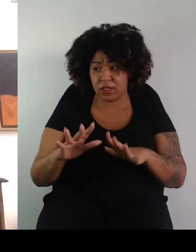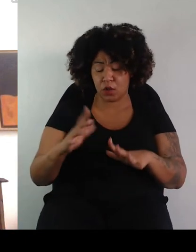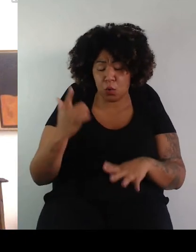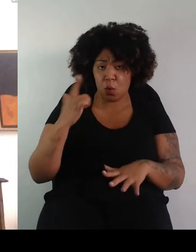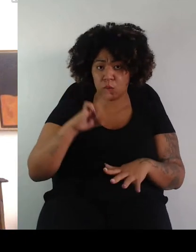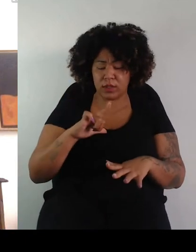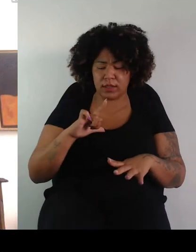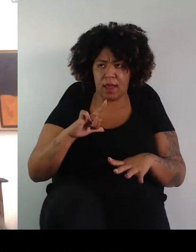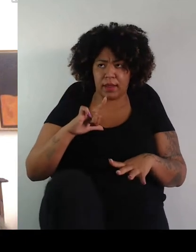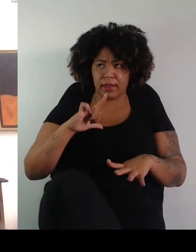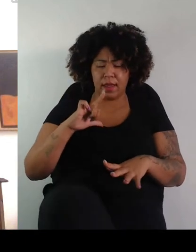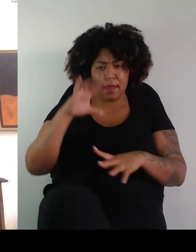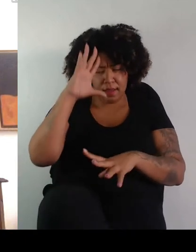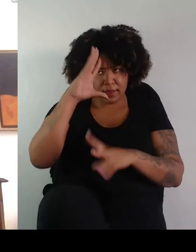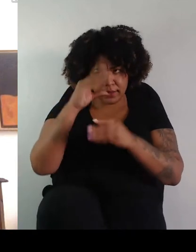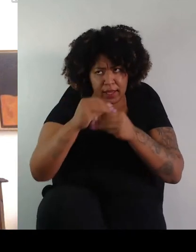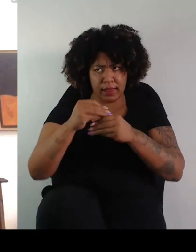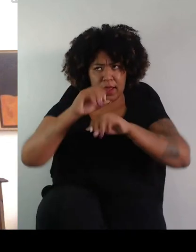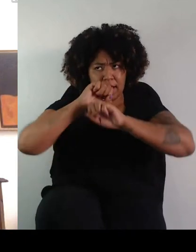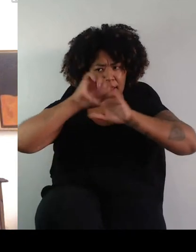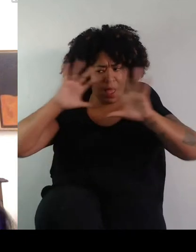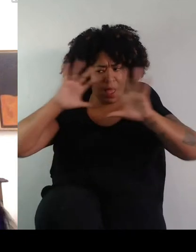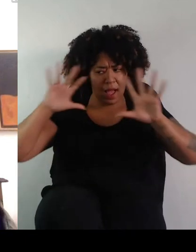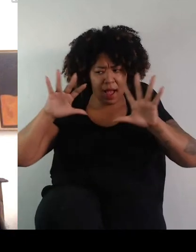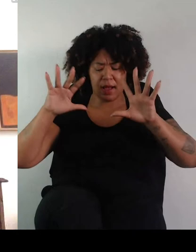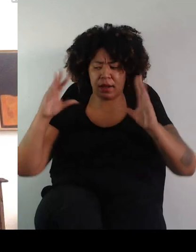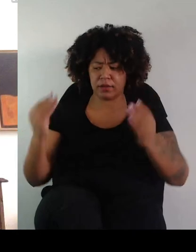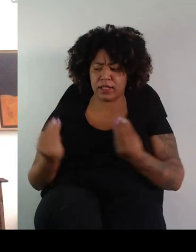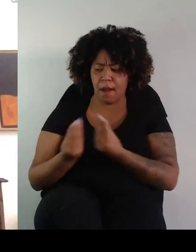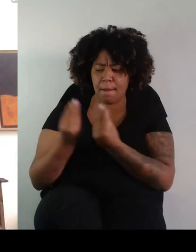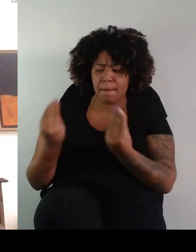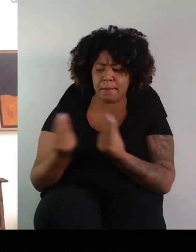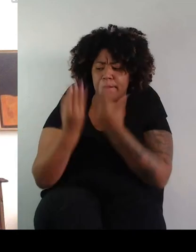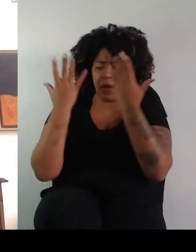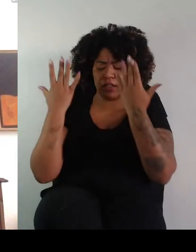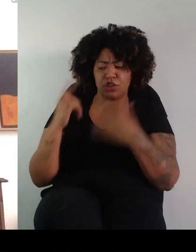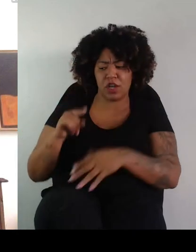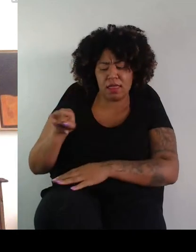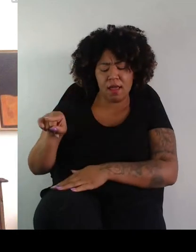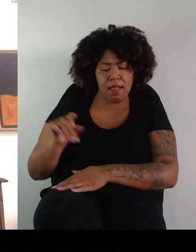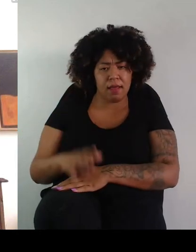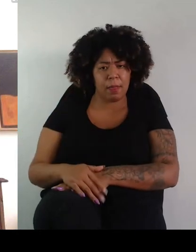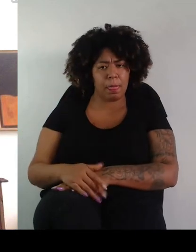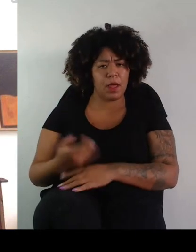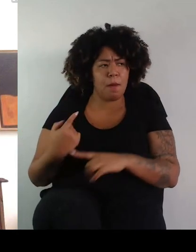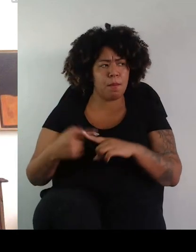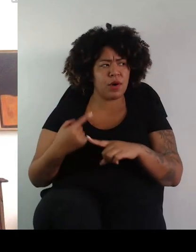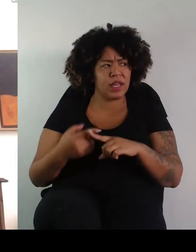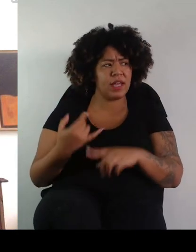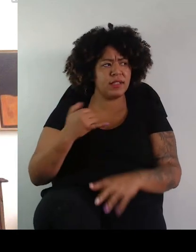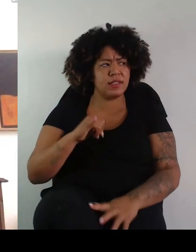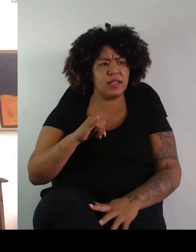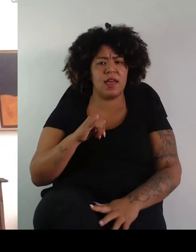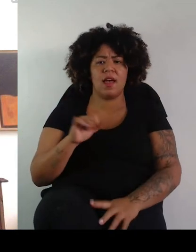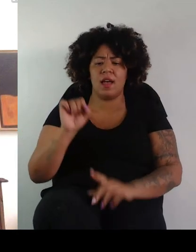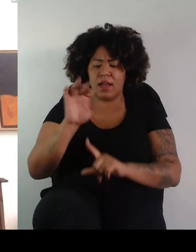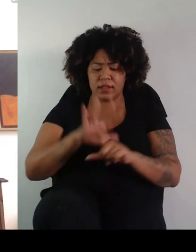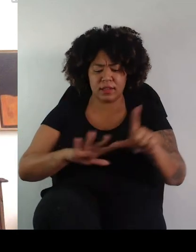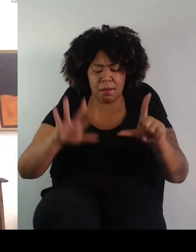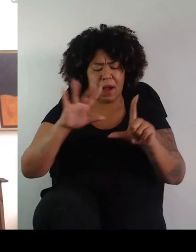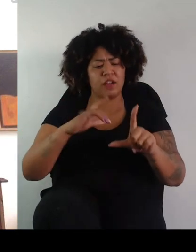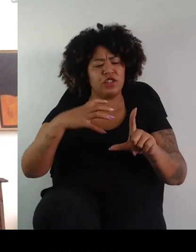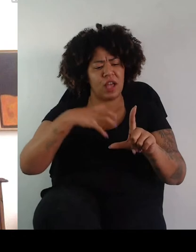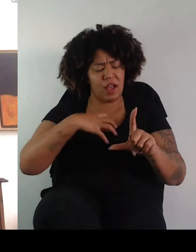a essência absoluta de bacon Senão porque suas imagens ainda criam tanto Impacto